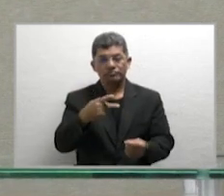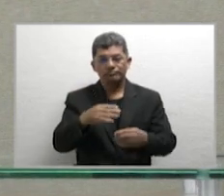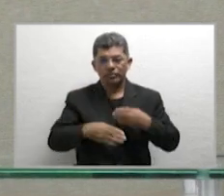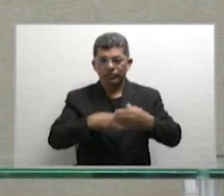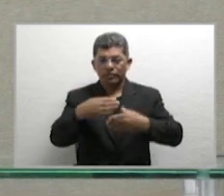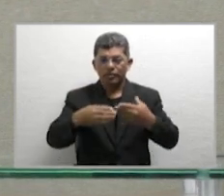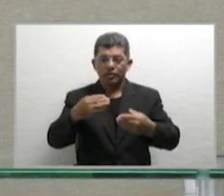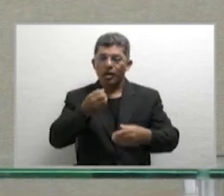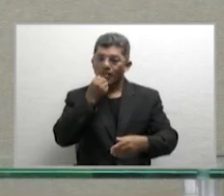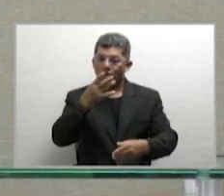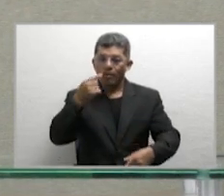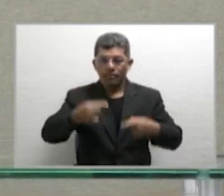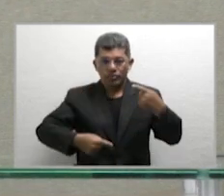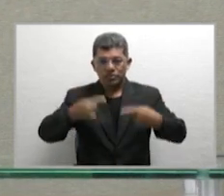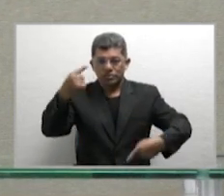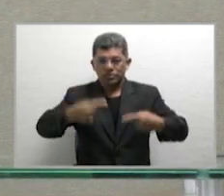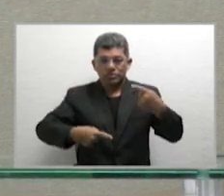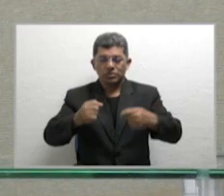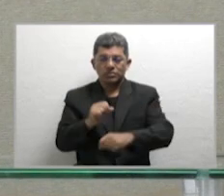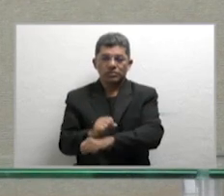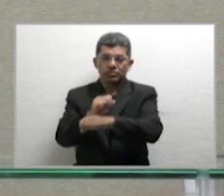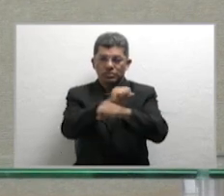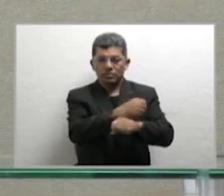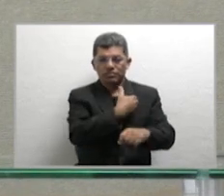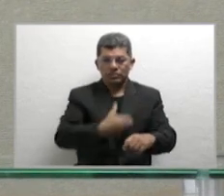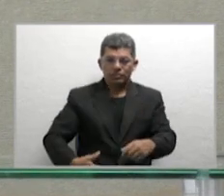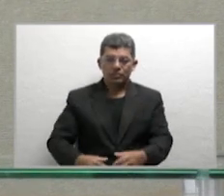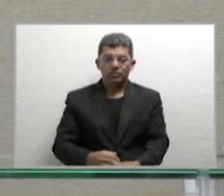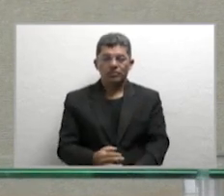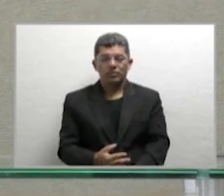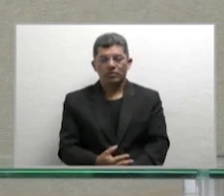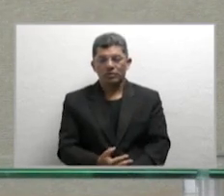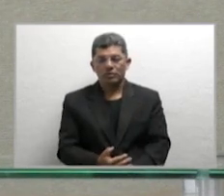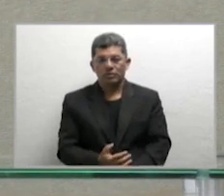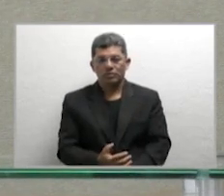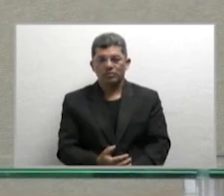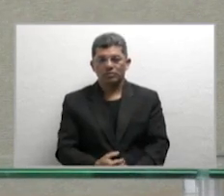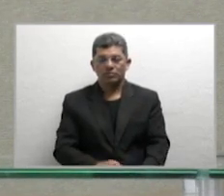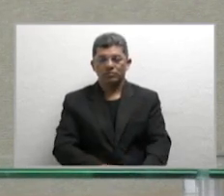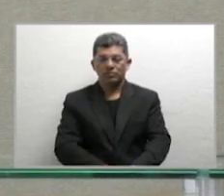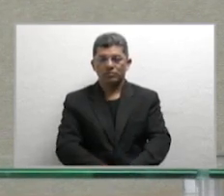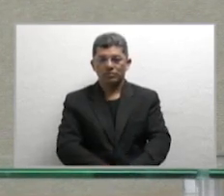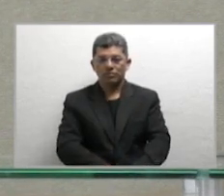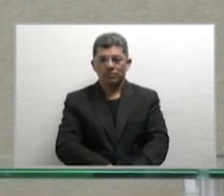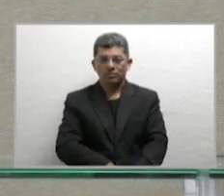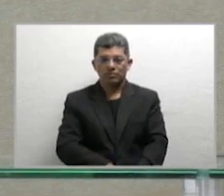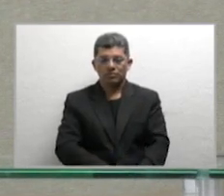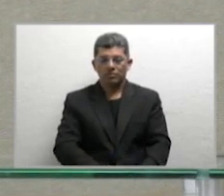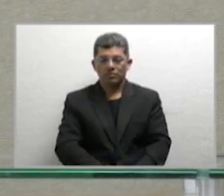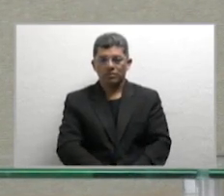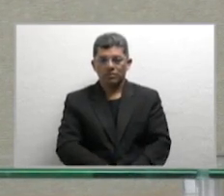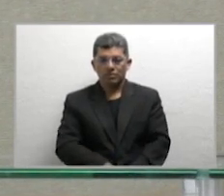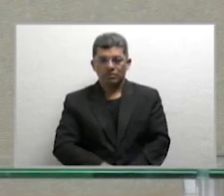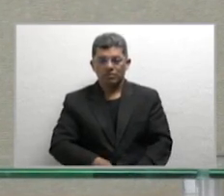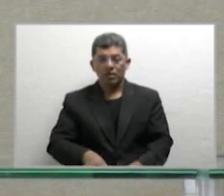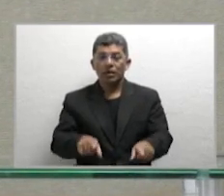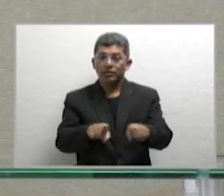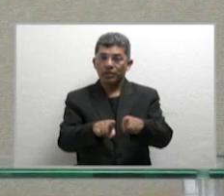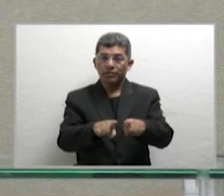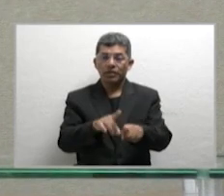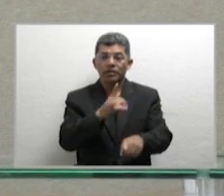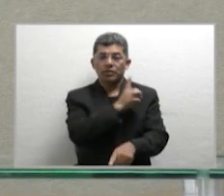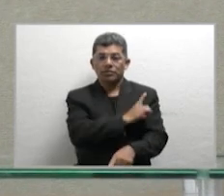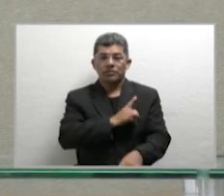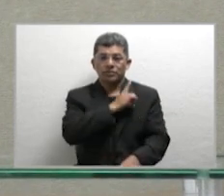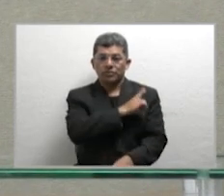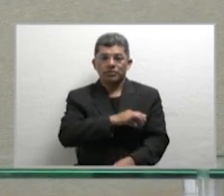boa política de segurança pública. Então, é necessário atentar para isso. Contudo, também o delegado Pérez aqui,